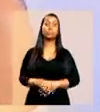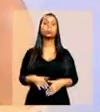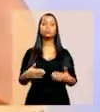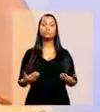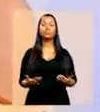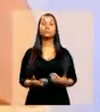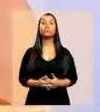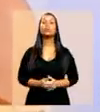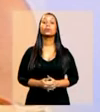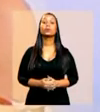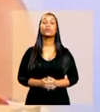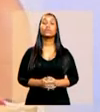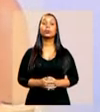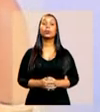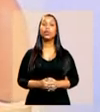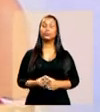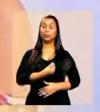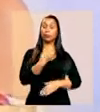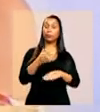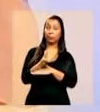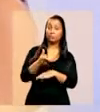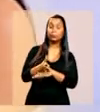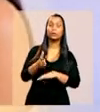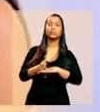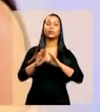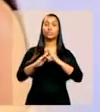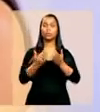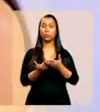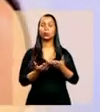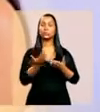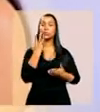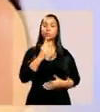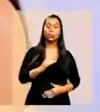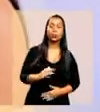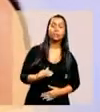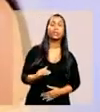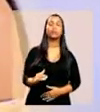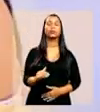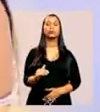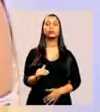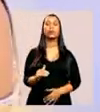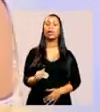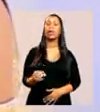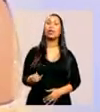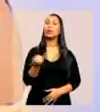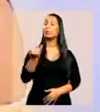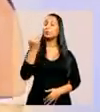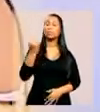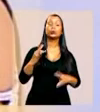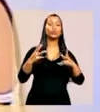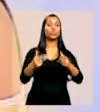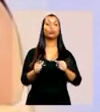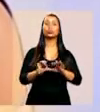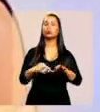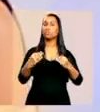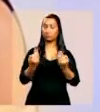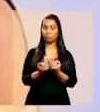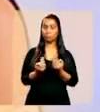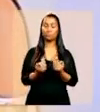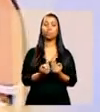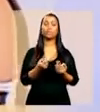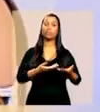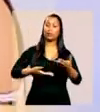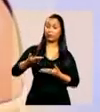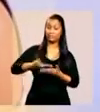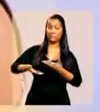criança. Essa participação na educação da criança é essencial de todos os membros da família,